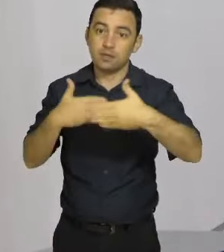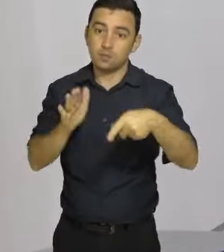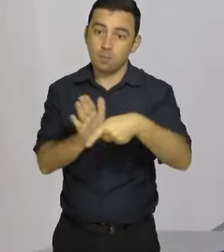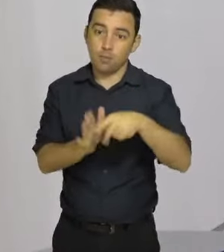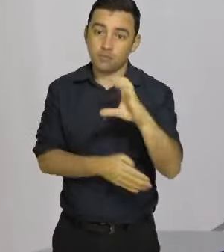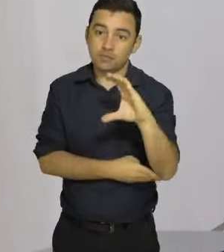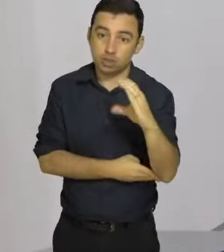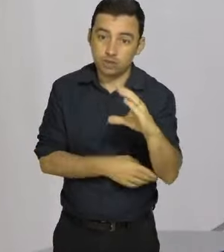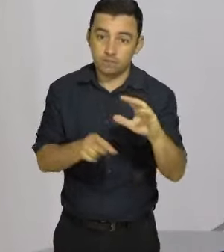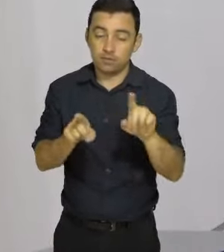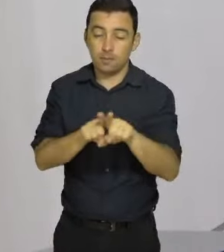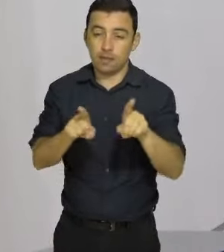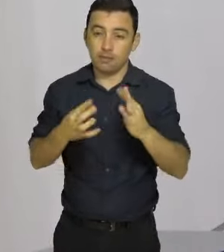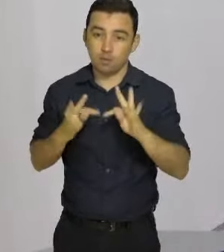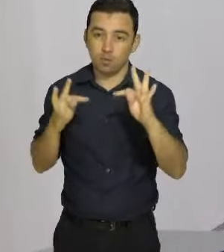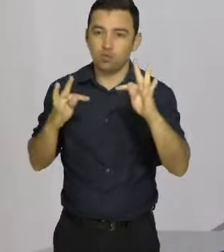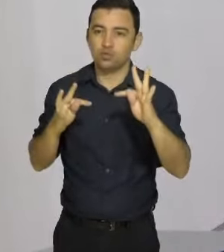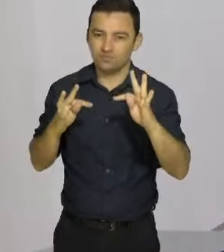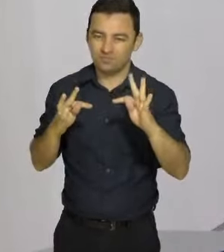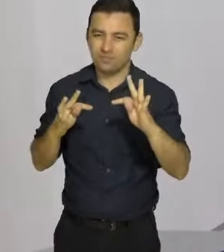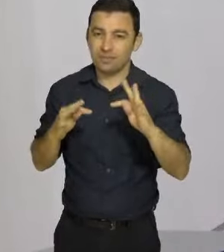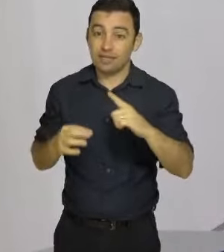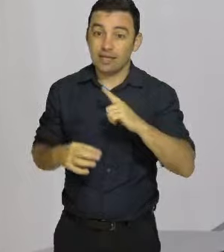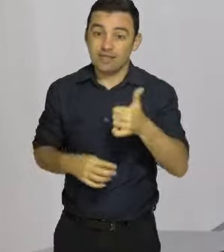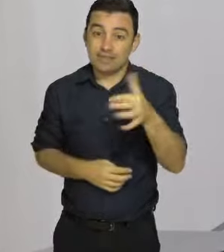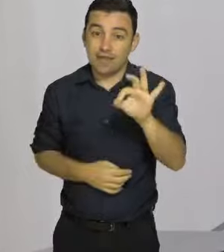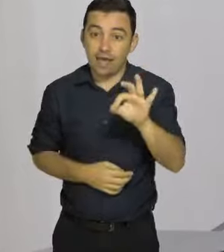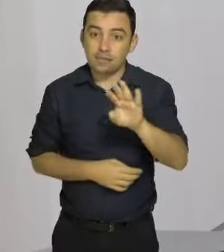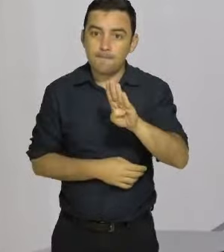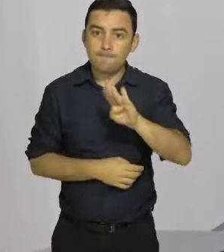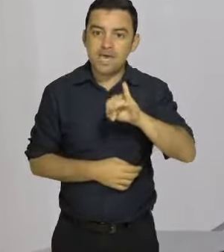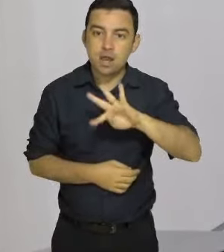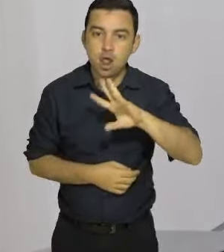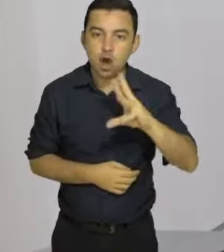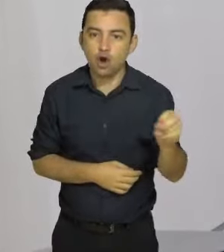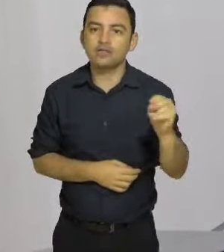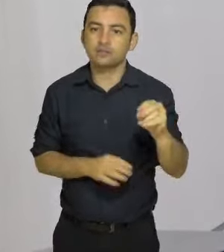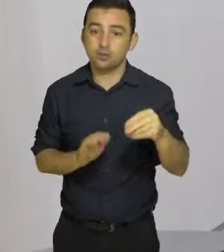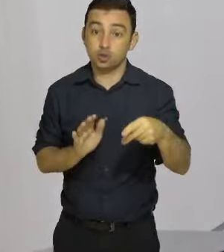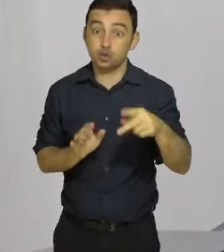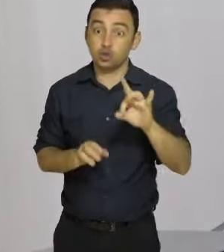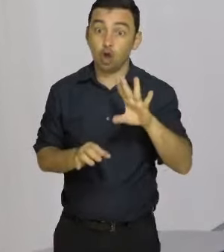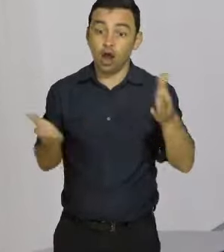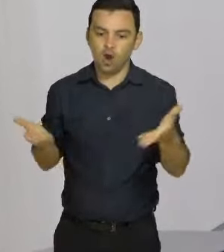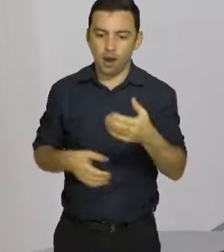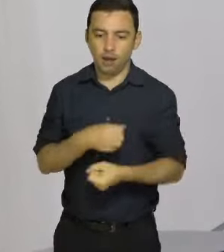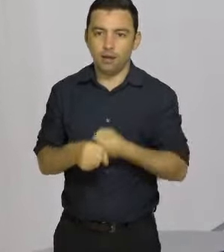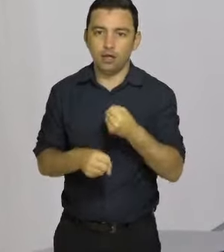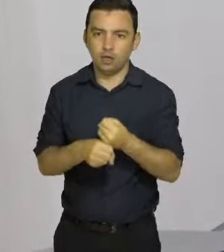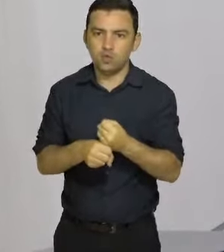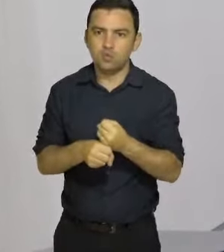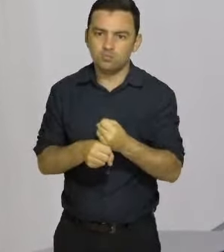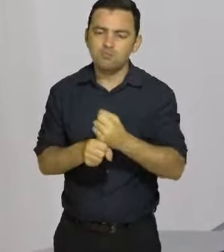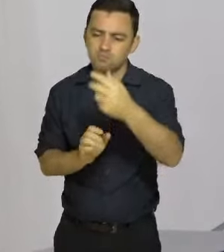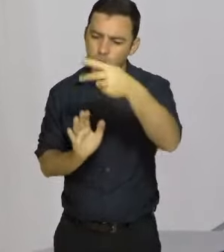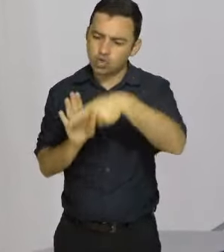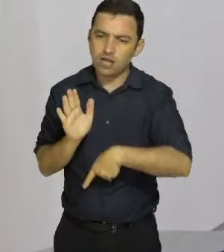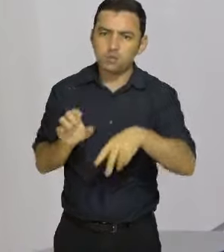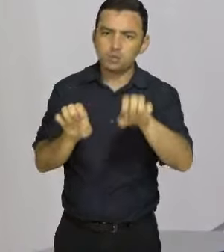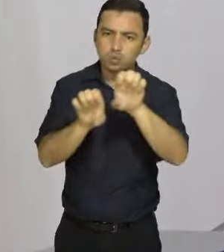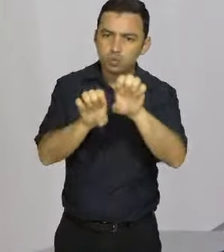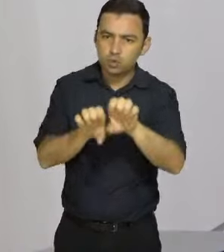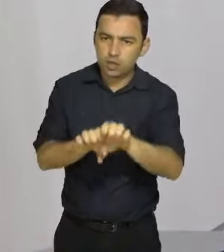Científico e Tecnológico, com 10 bilhões somente neste ano para projetos